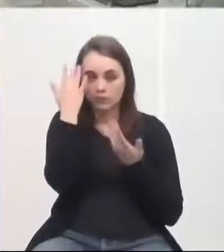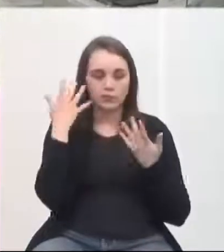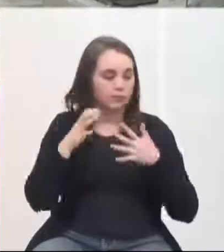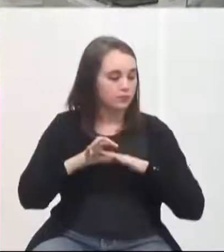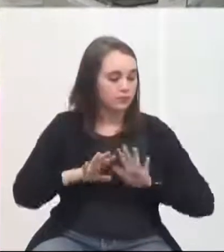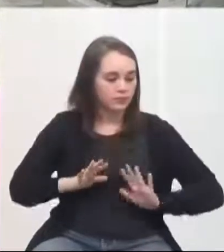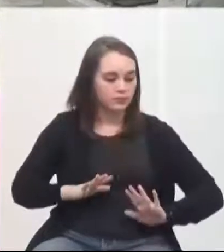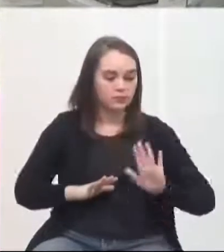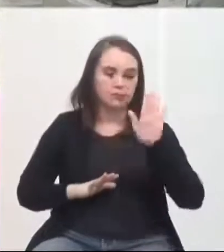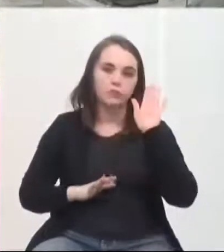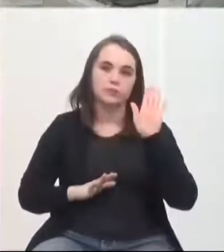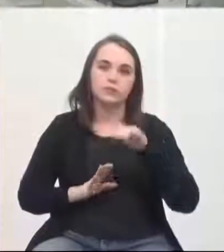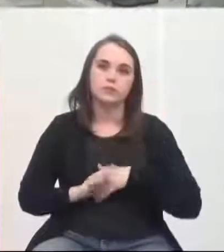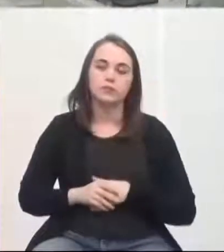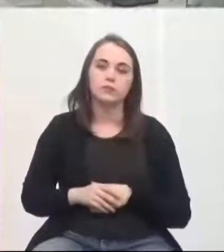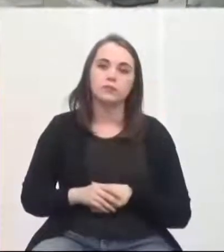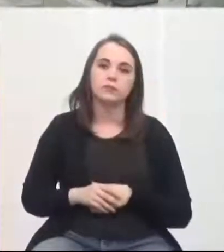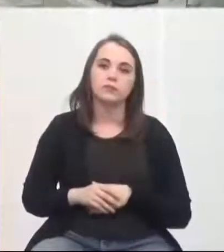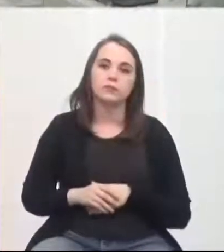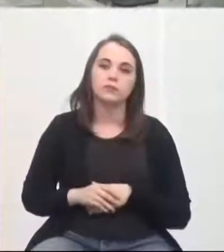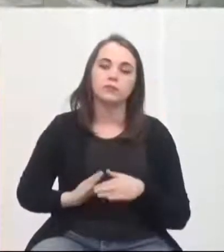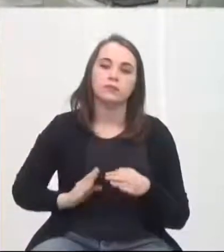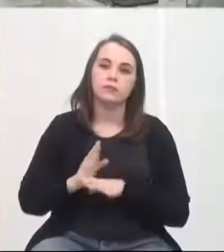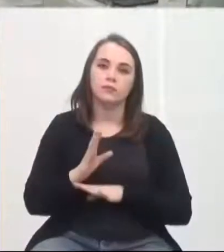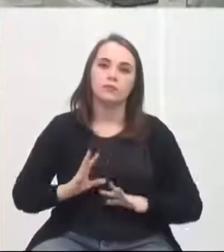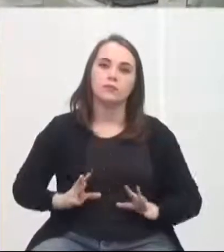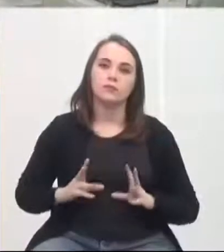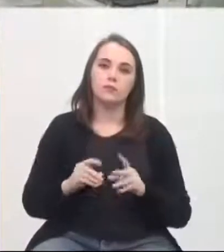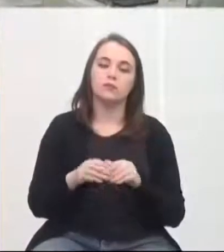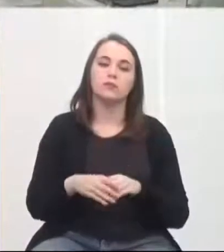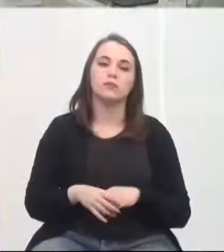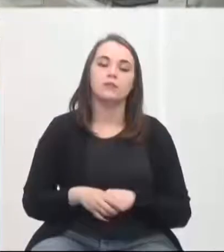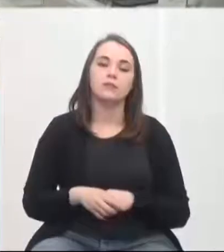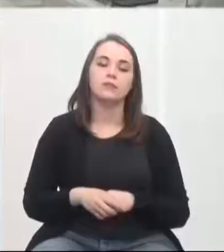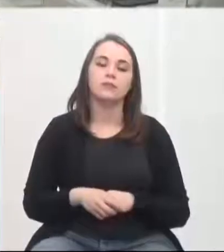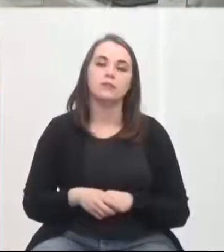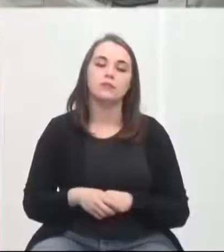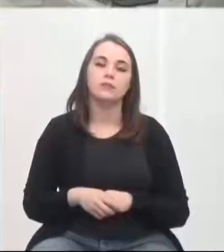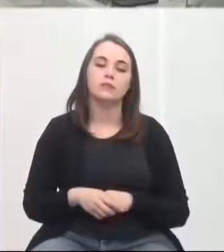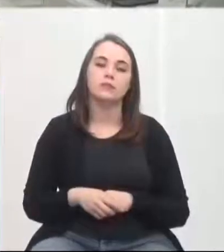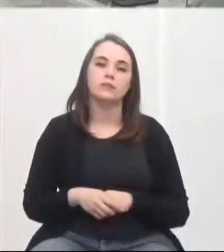favoráveis permaneçam como estão, os contrários se manifestem. Aprovado por unanimidade.